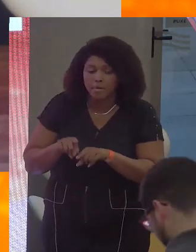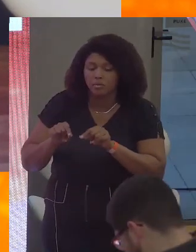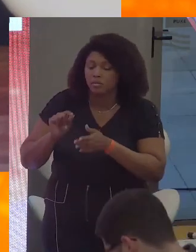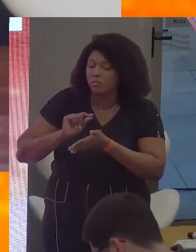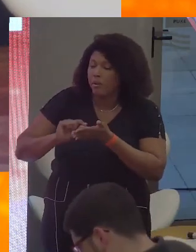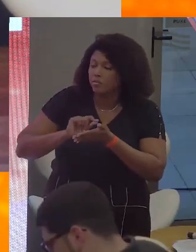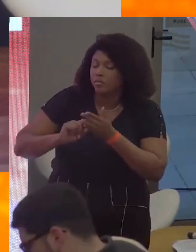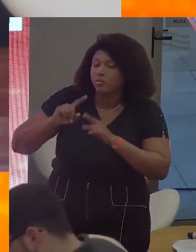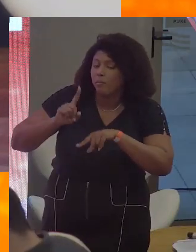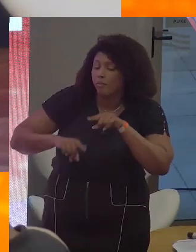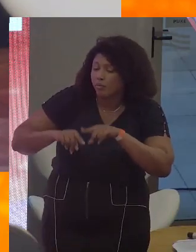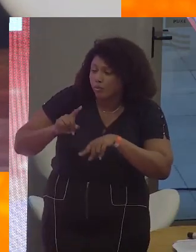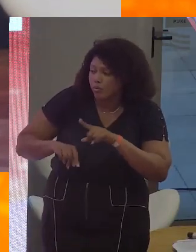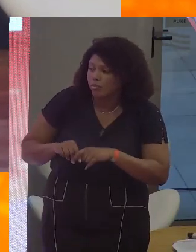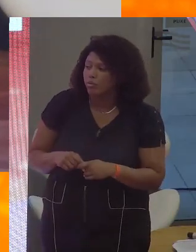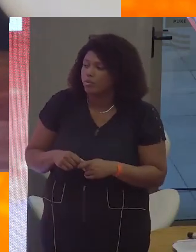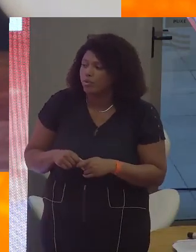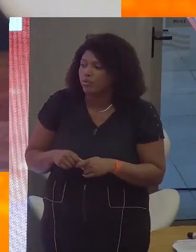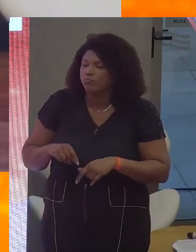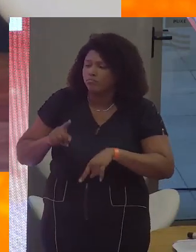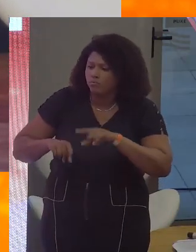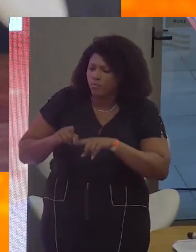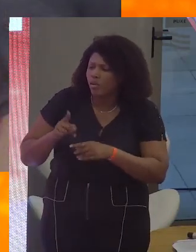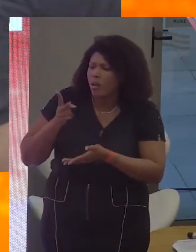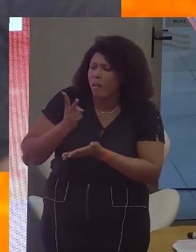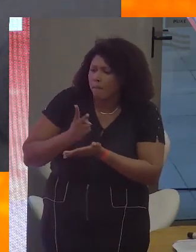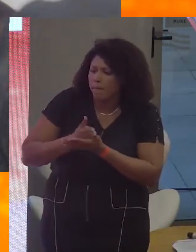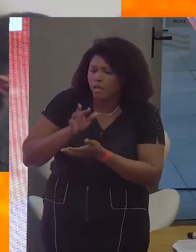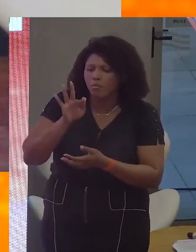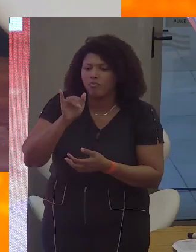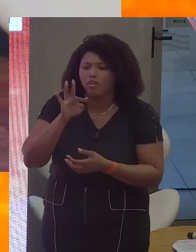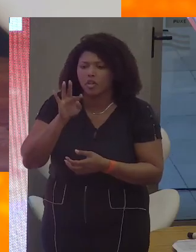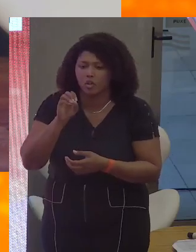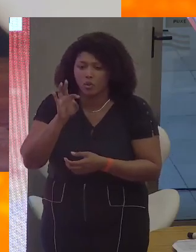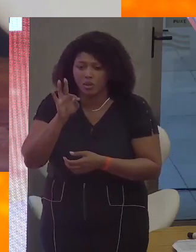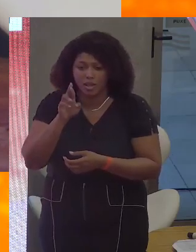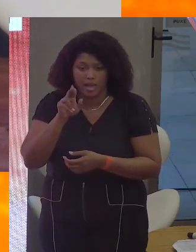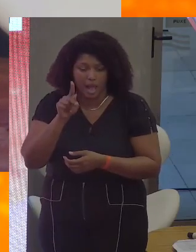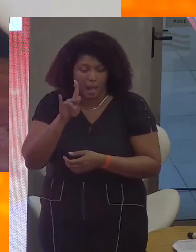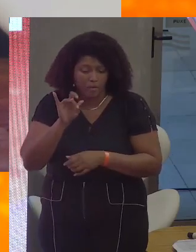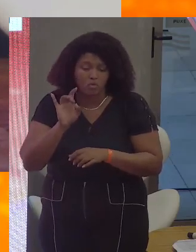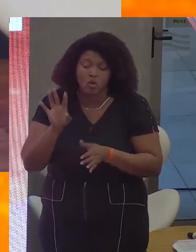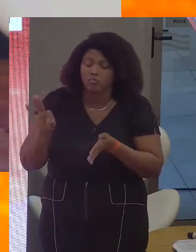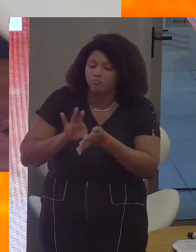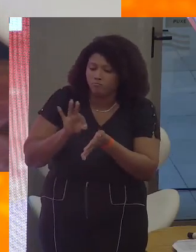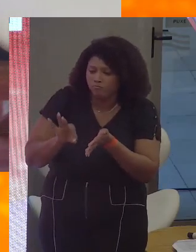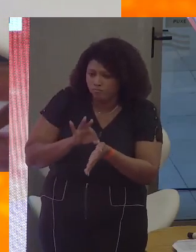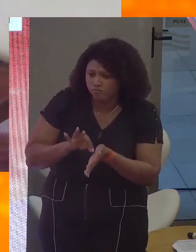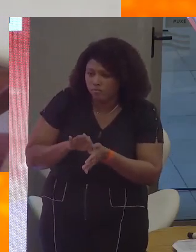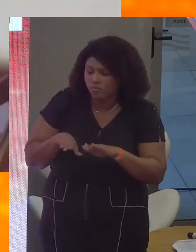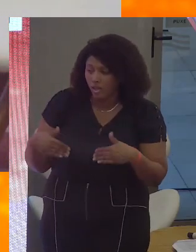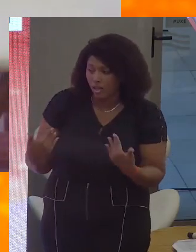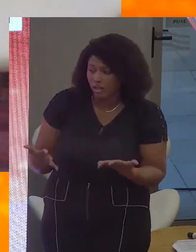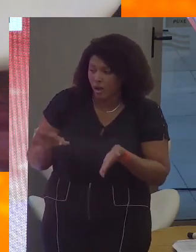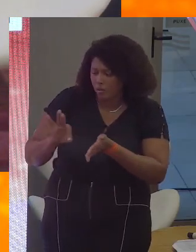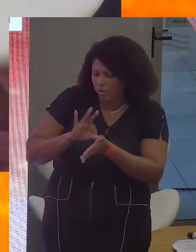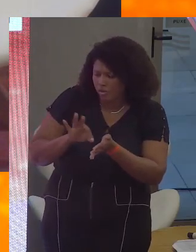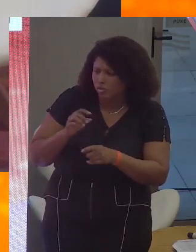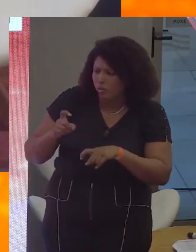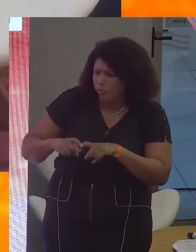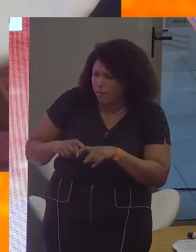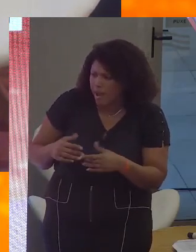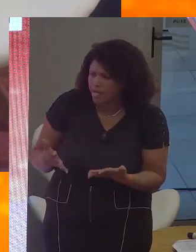e produtos, mesmo que fitoterápicos, sobre prescrição. Então, ou prescritos por médico,